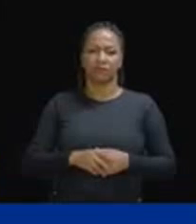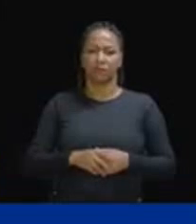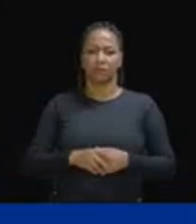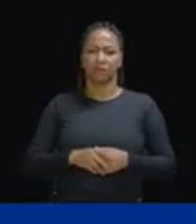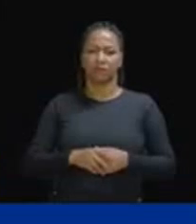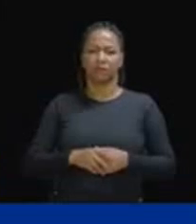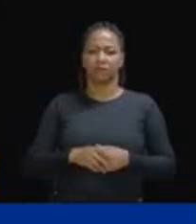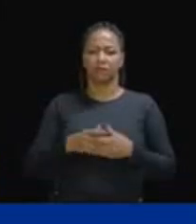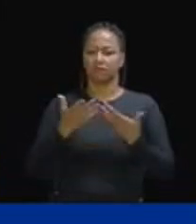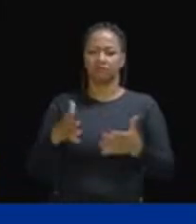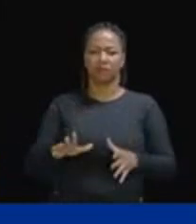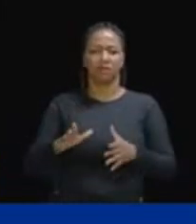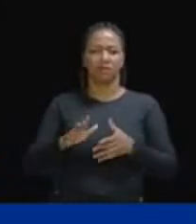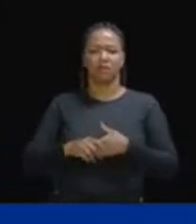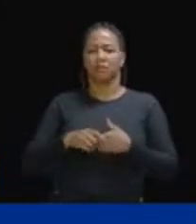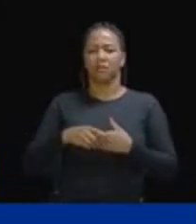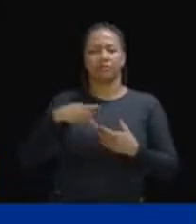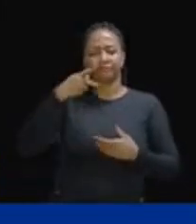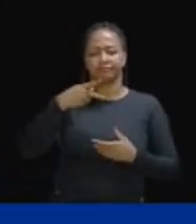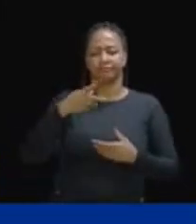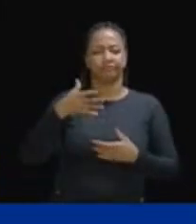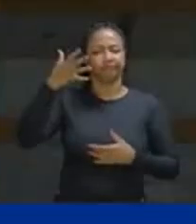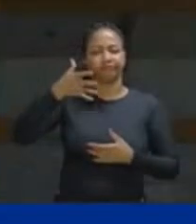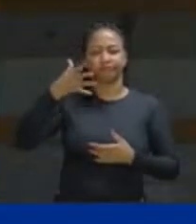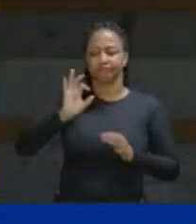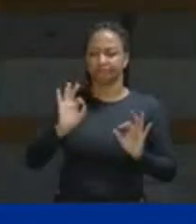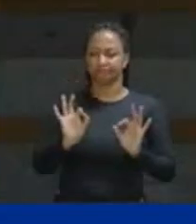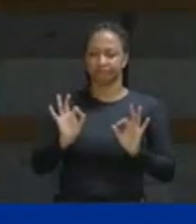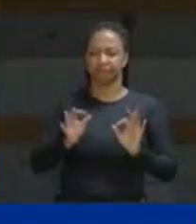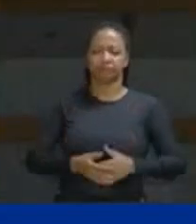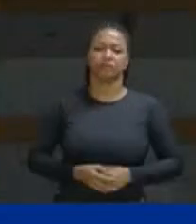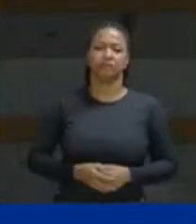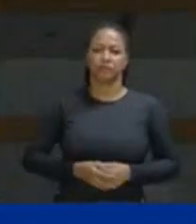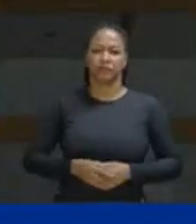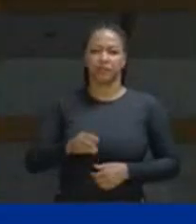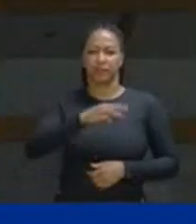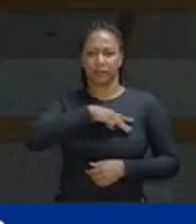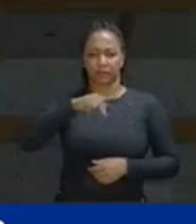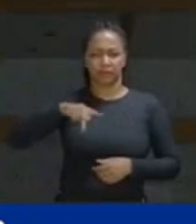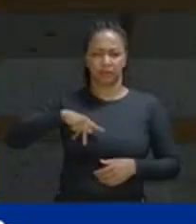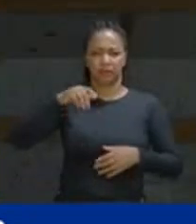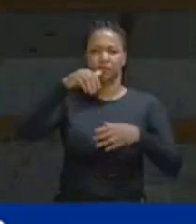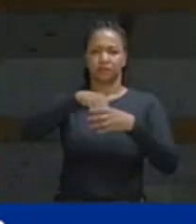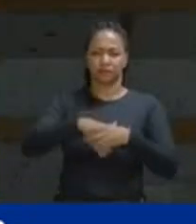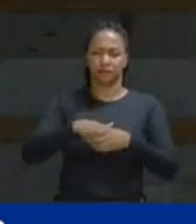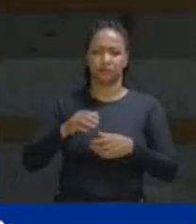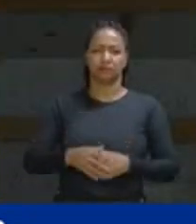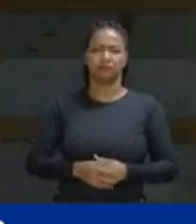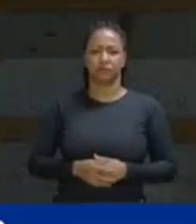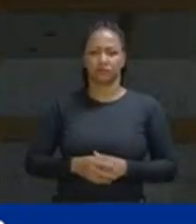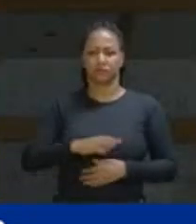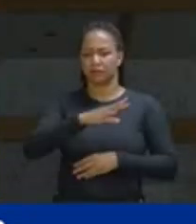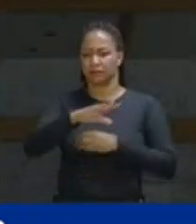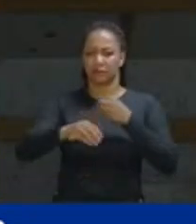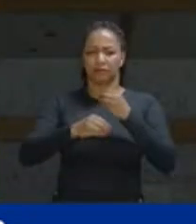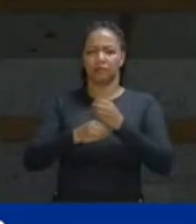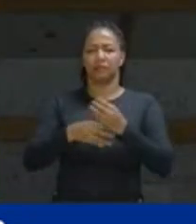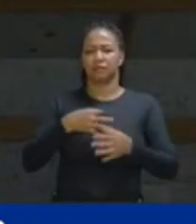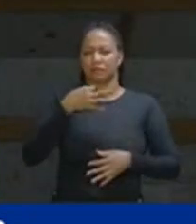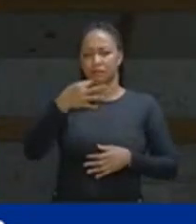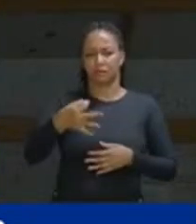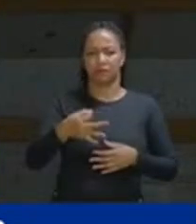sustentação. Obrigada. Ok. A palavra ao Foco na Ministério parte Público central da mesa. Eleitoral. Reitero os termos do parecer,